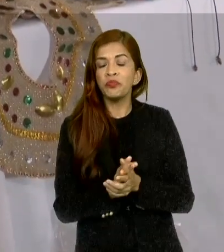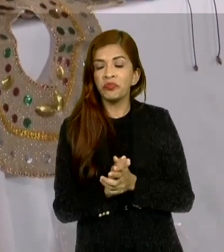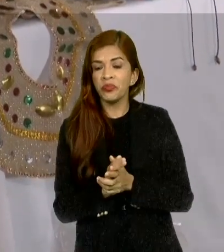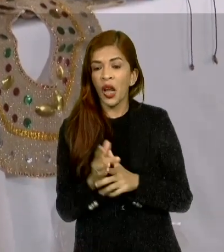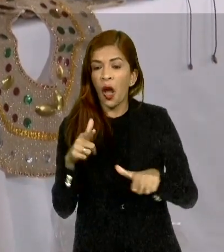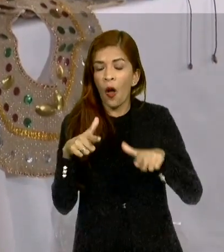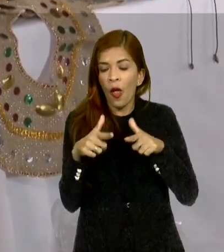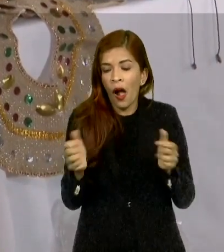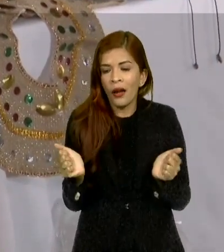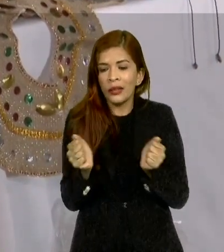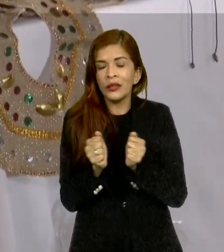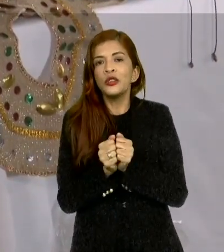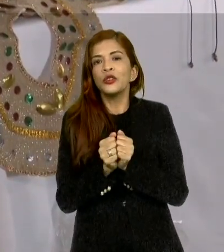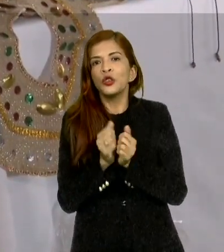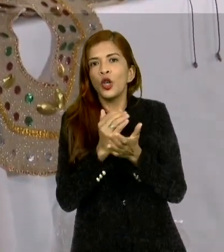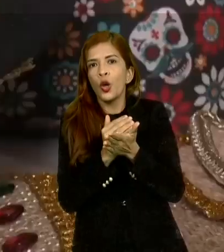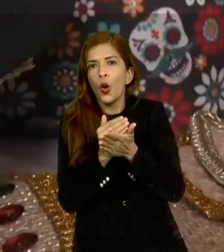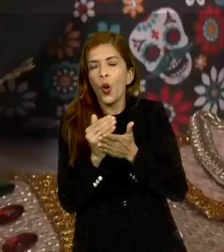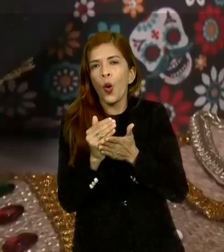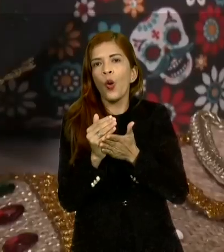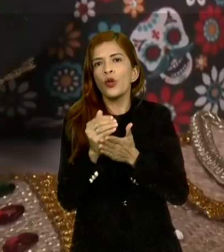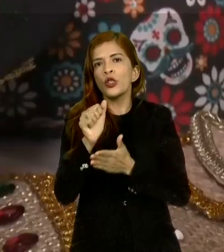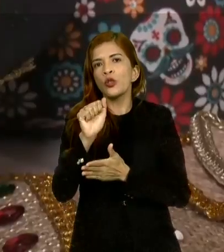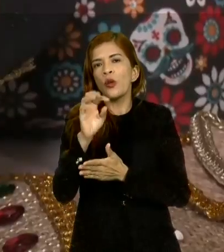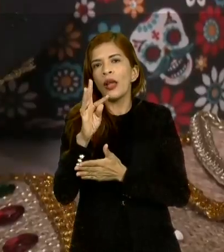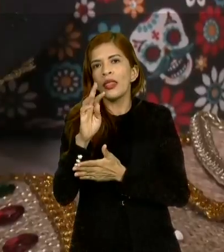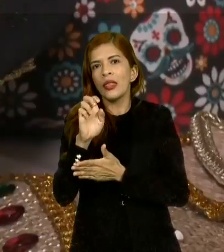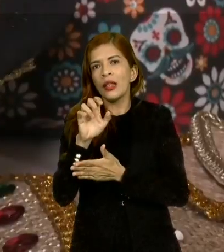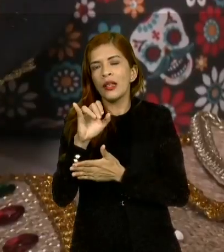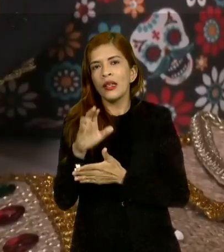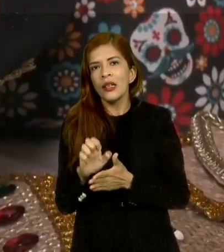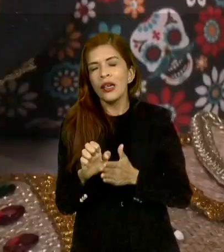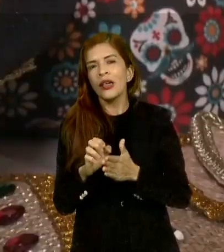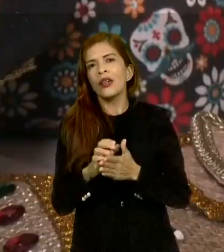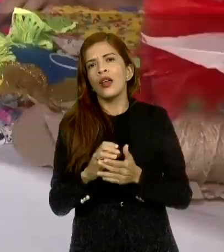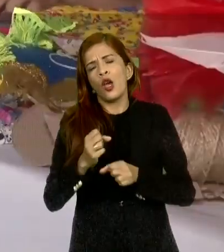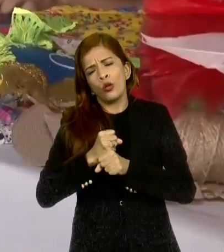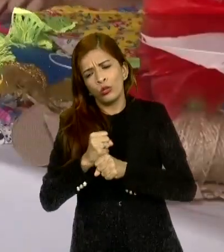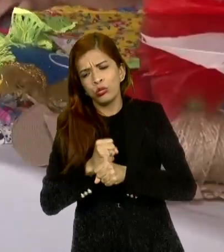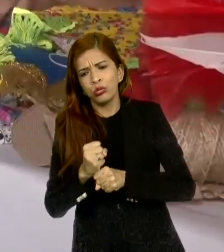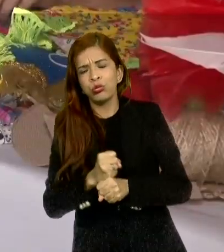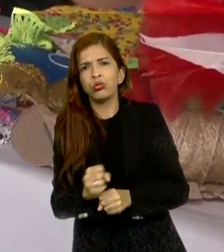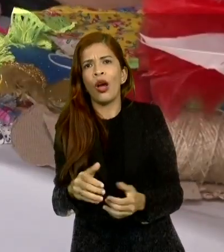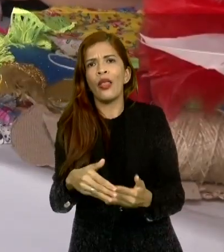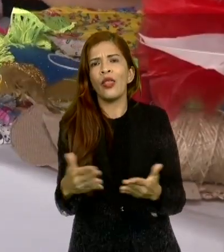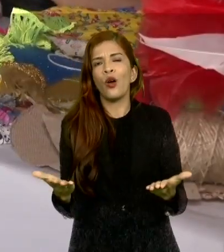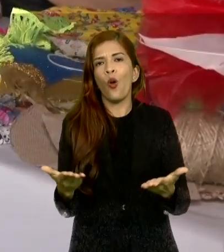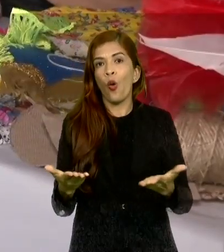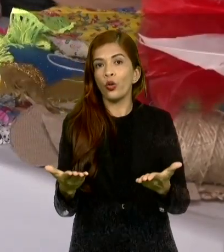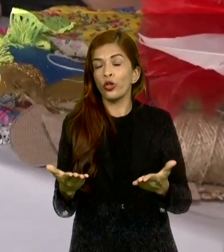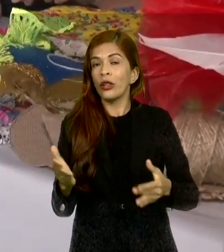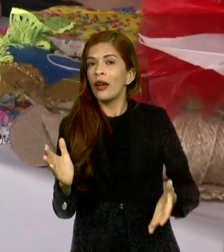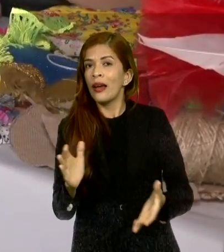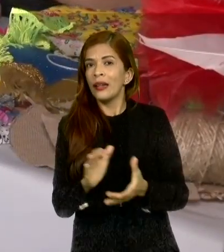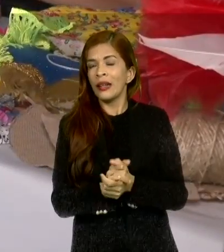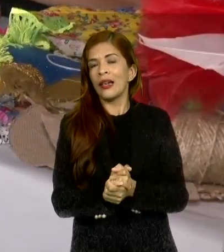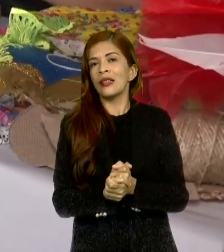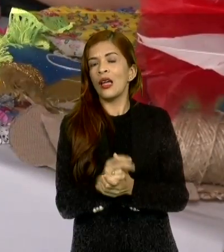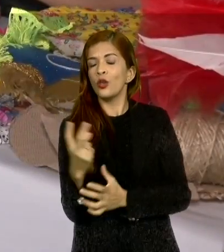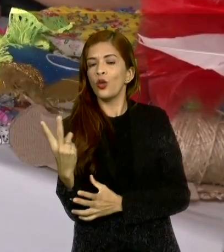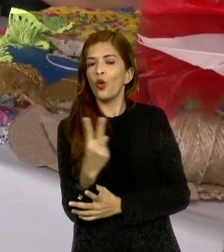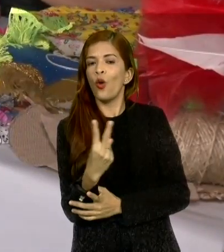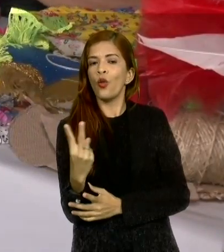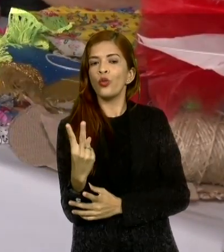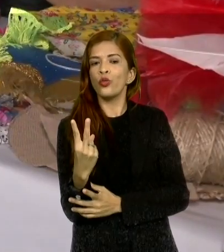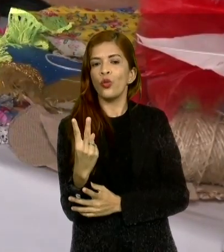que começou no ateliê e faz parte da vida de Luiz e Patrícia há vários anos. Casados, a dupla divide as tarefas